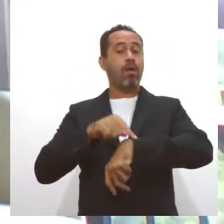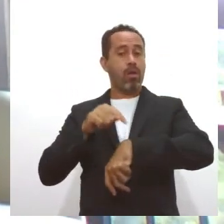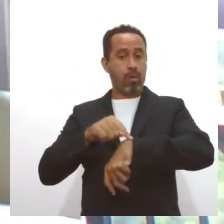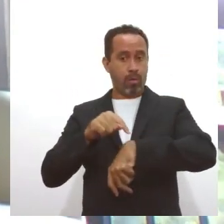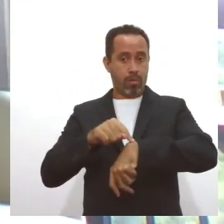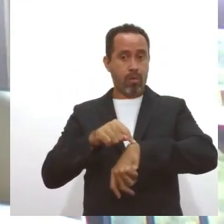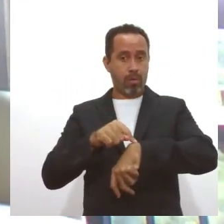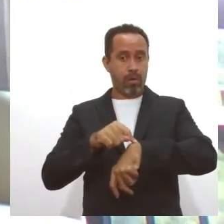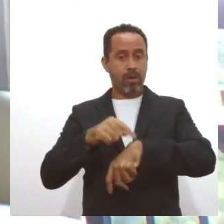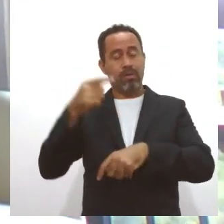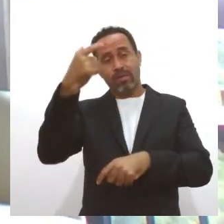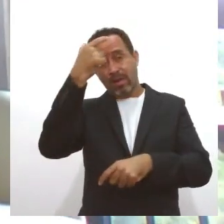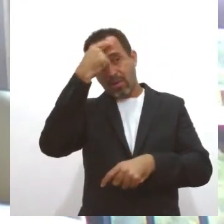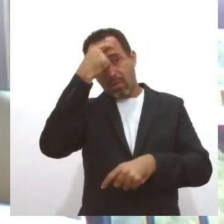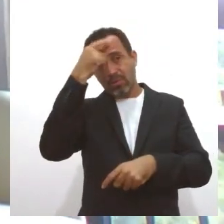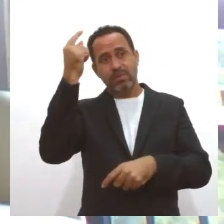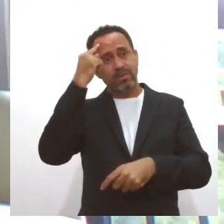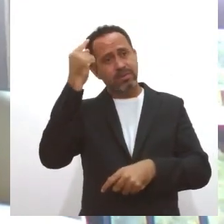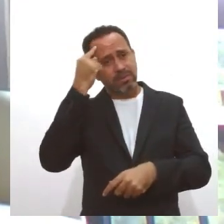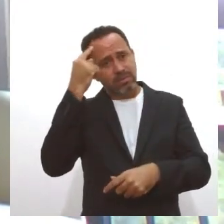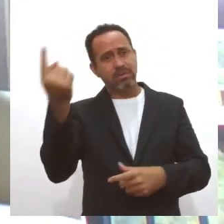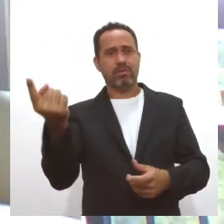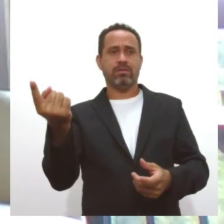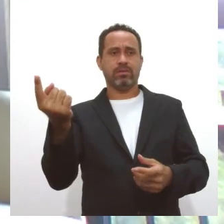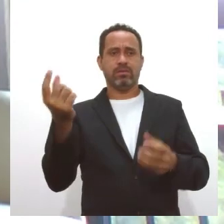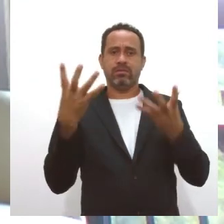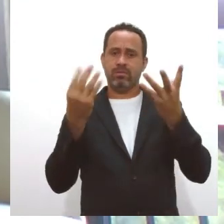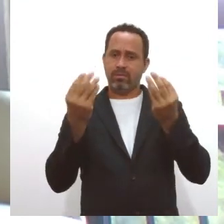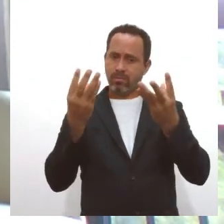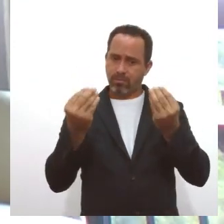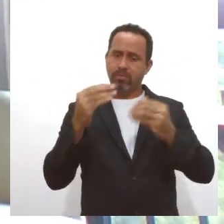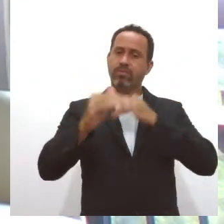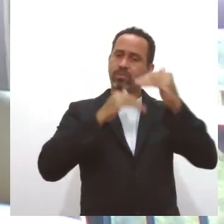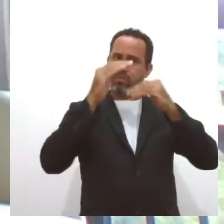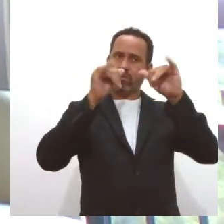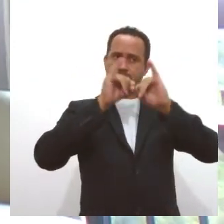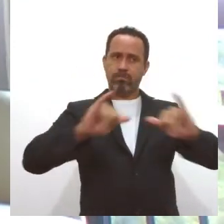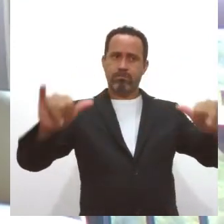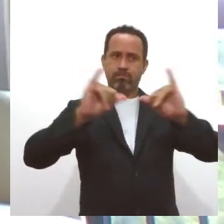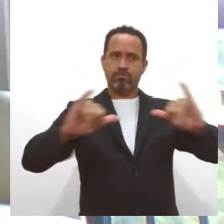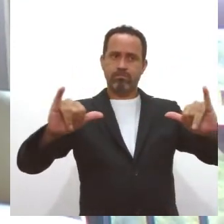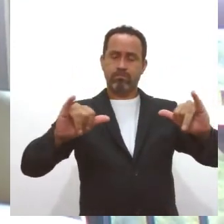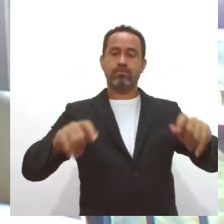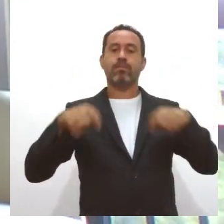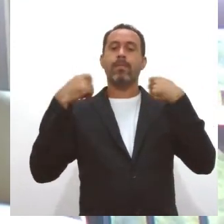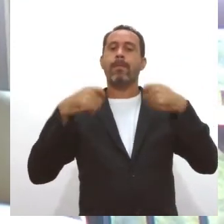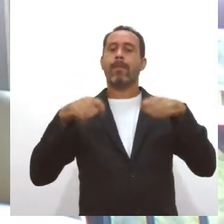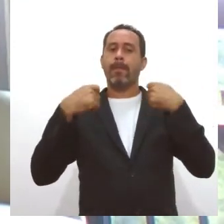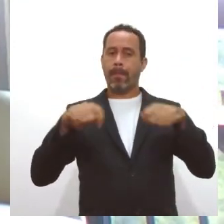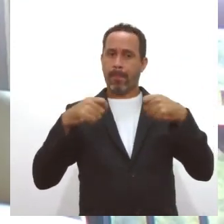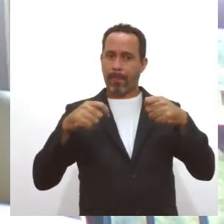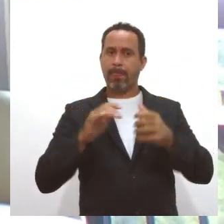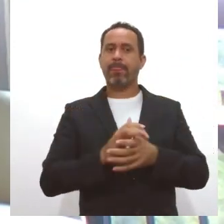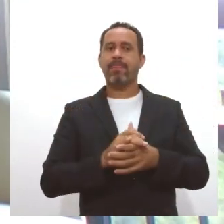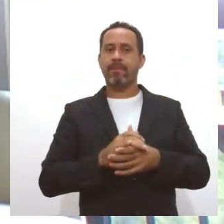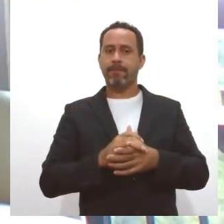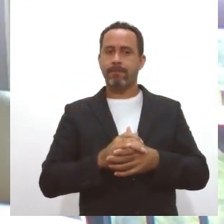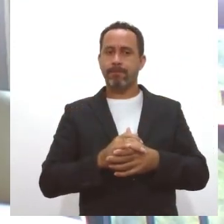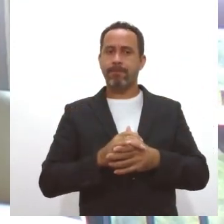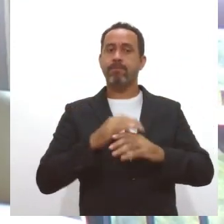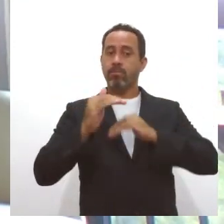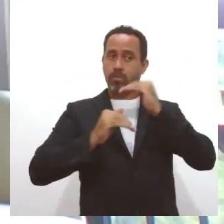a consciência coletiva, não é? Ela deve ser desenvolvida. Então, é preciso, volto, como eu disse, né? O